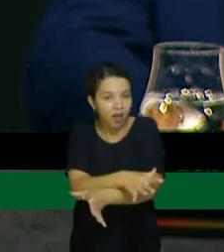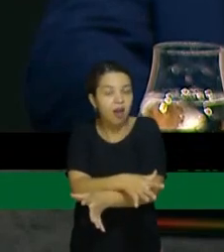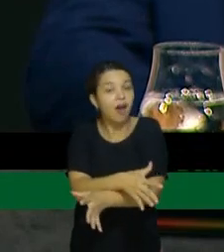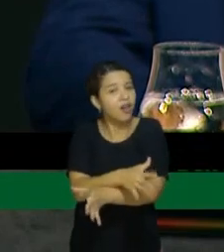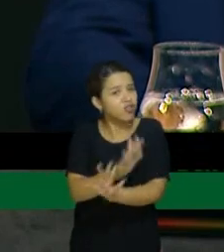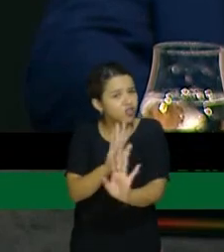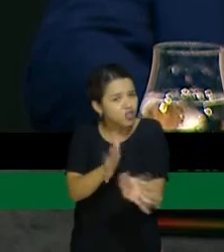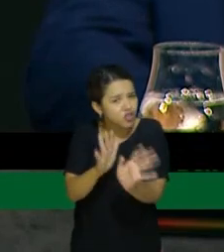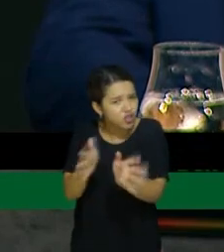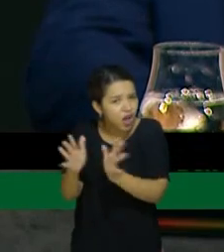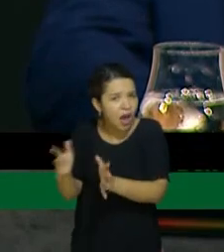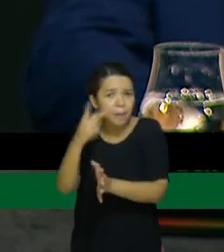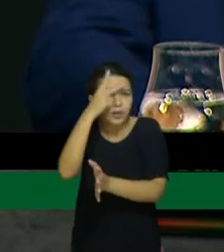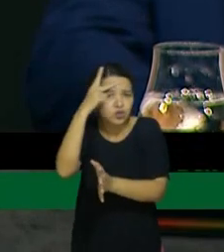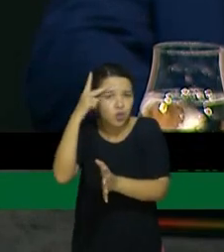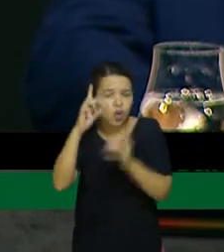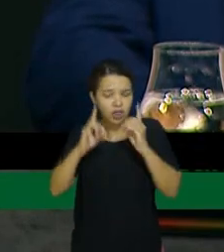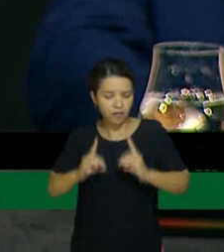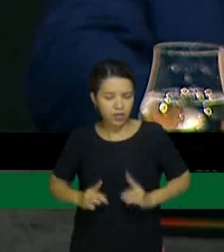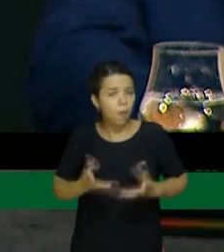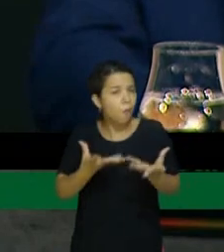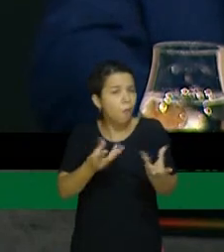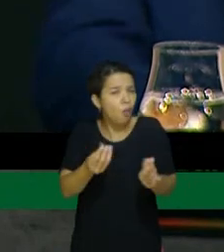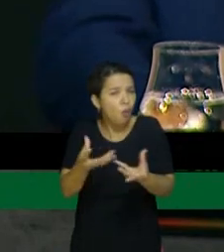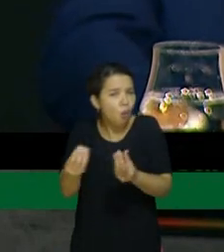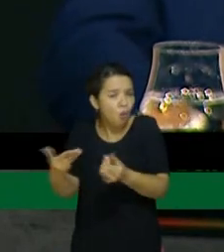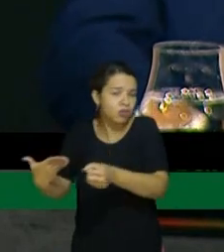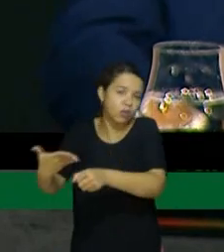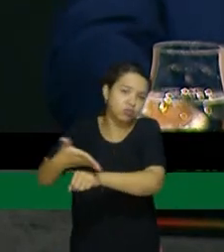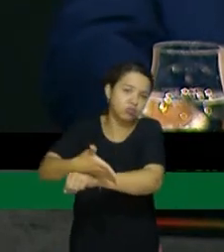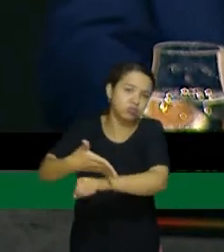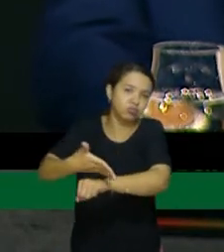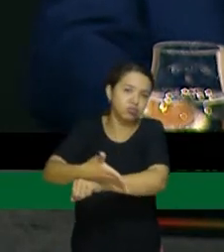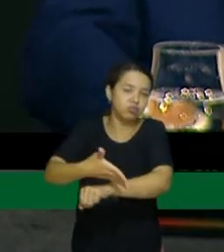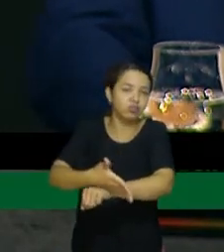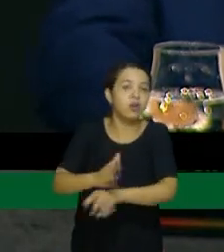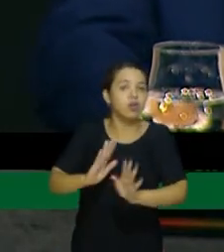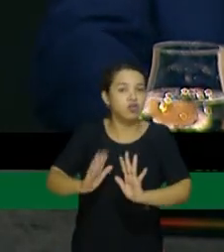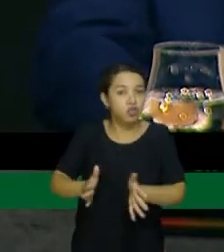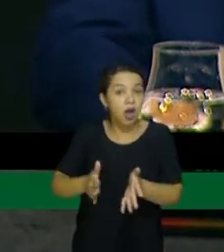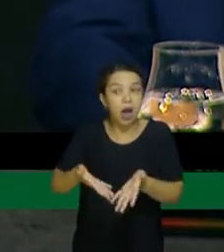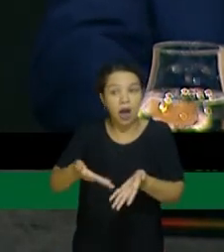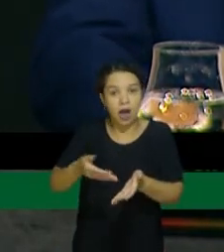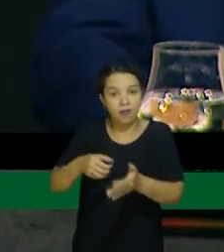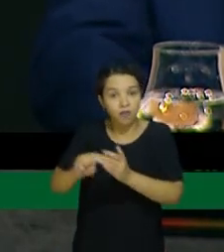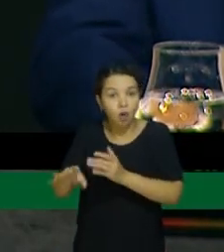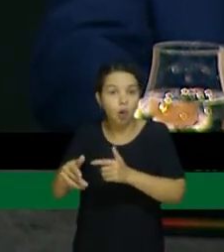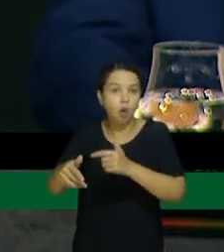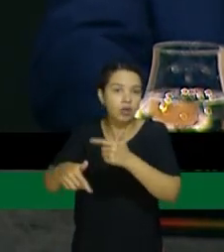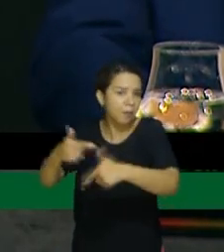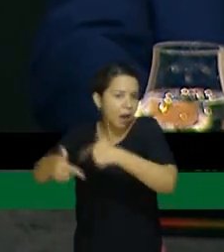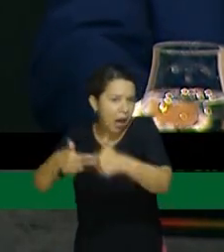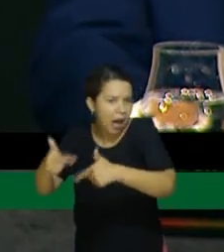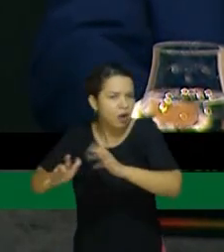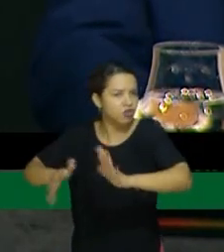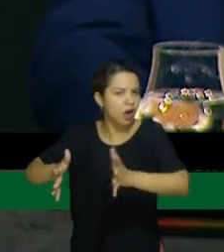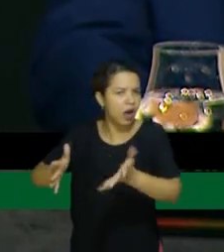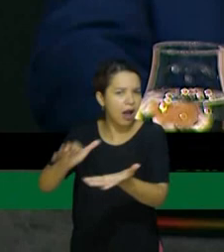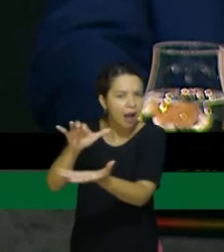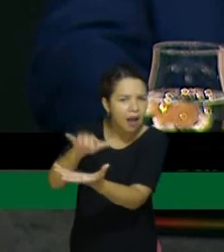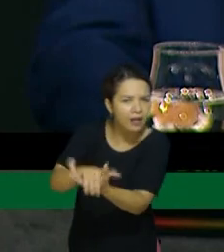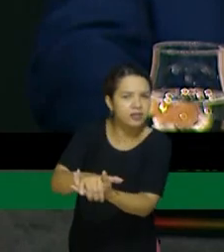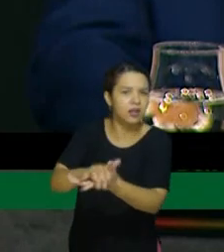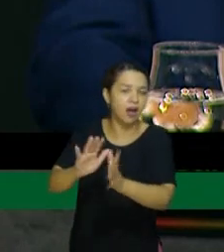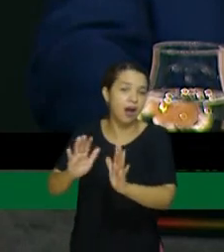pessoas com deficiência que já se colocaram no mercado de trabalho algumas casaram outras já se partiram